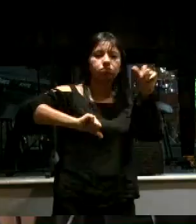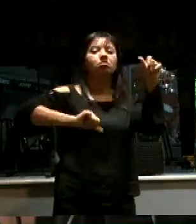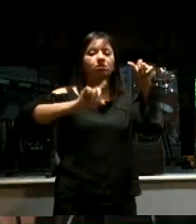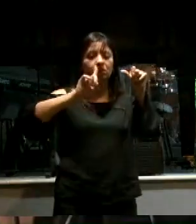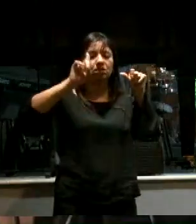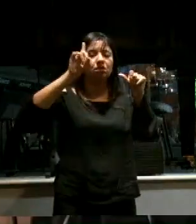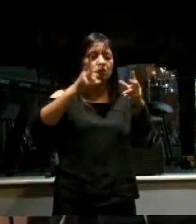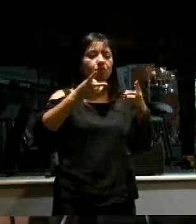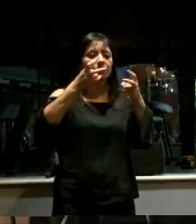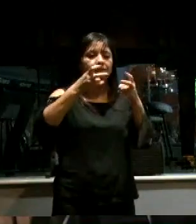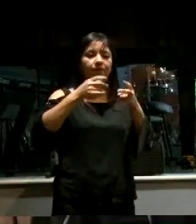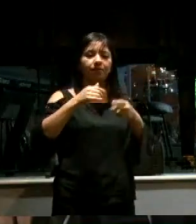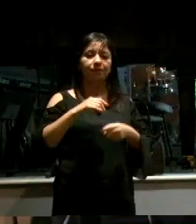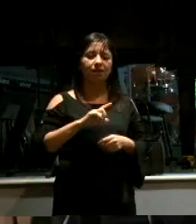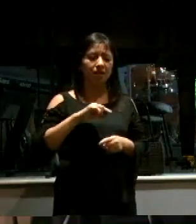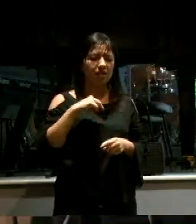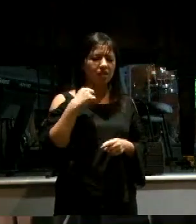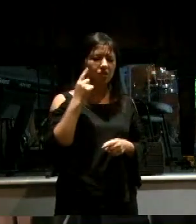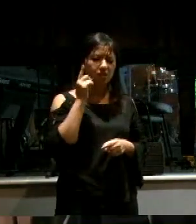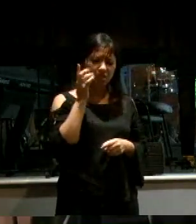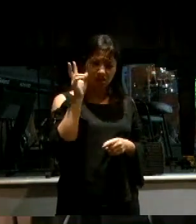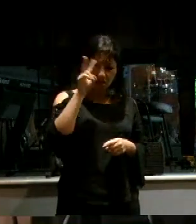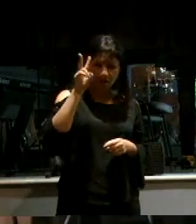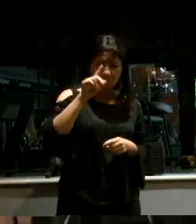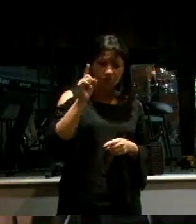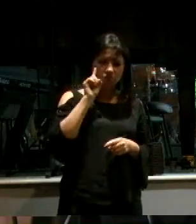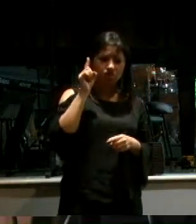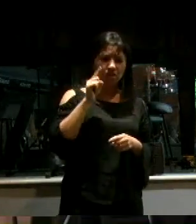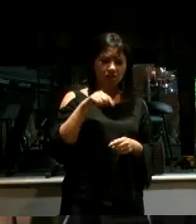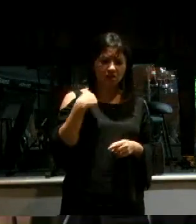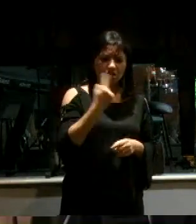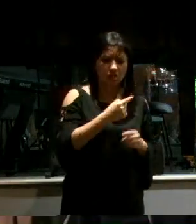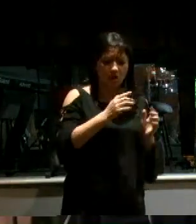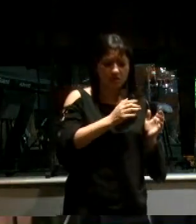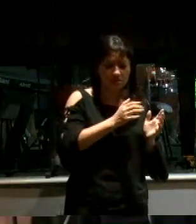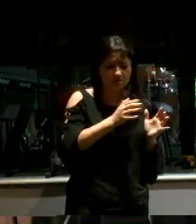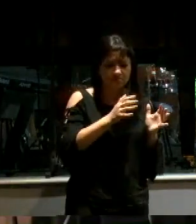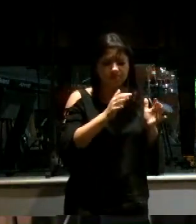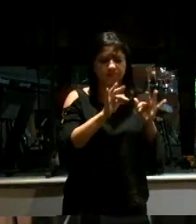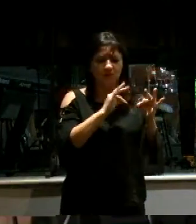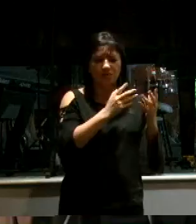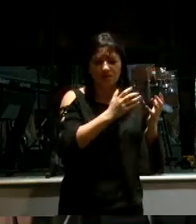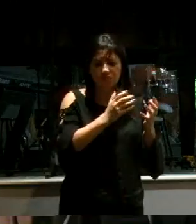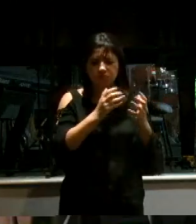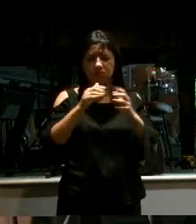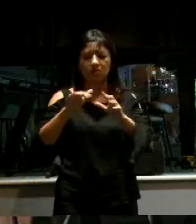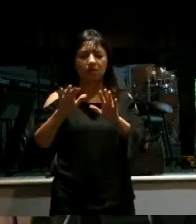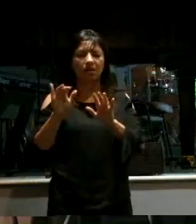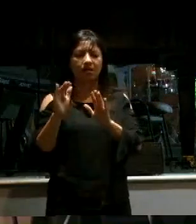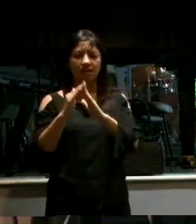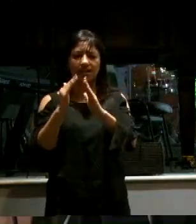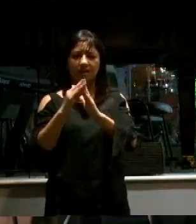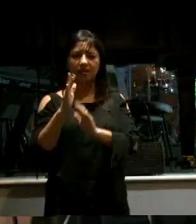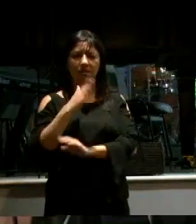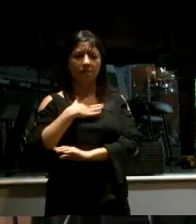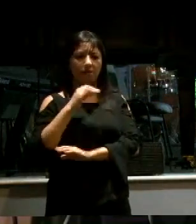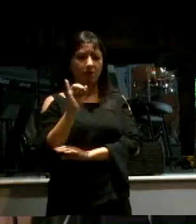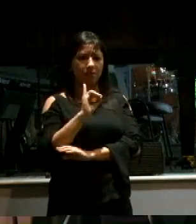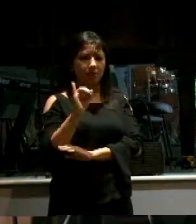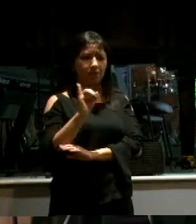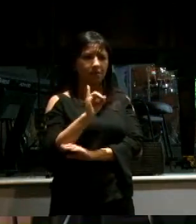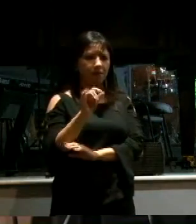ele disse assim para nós: eu estou com tanta paz. Eu saí de lá,